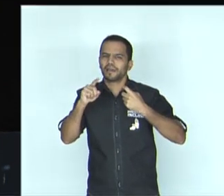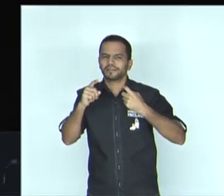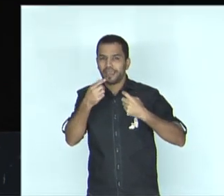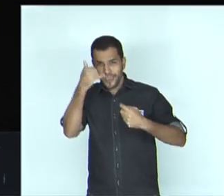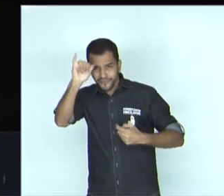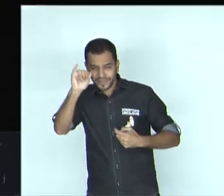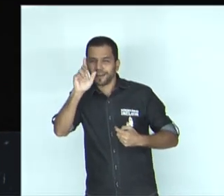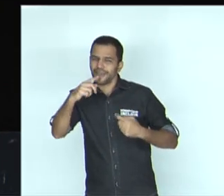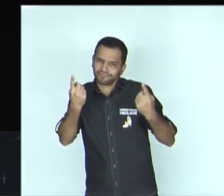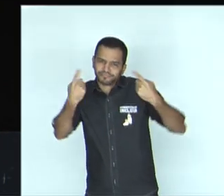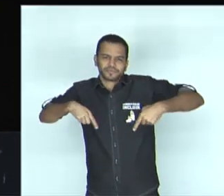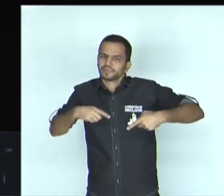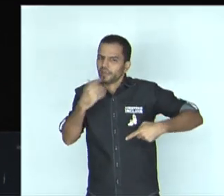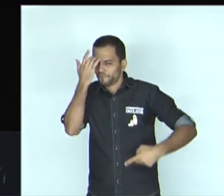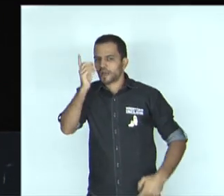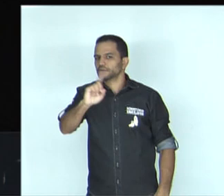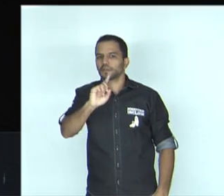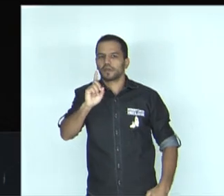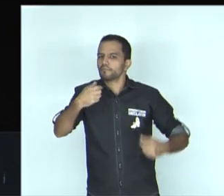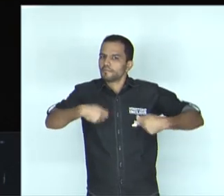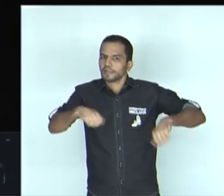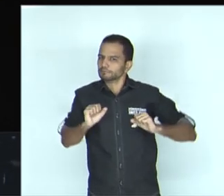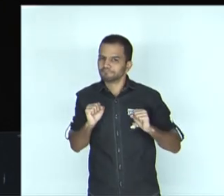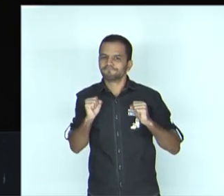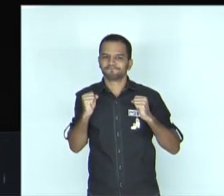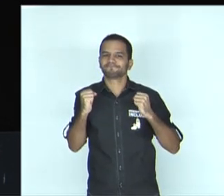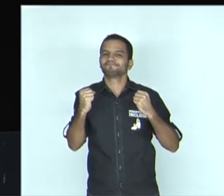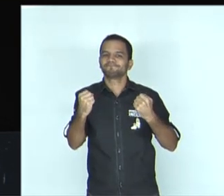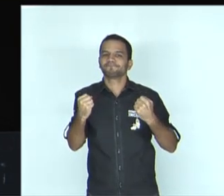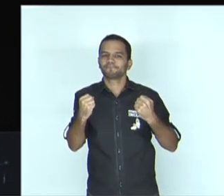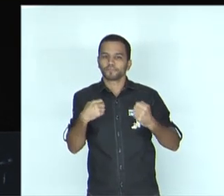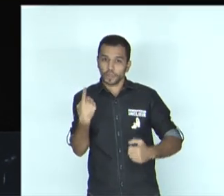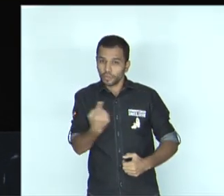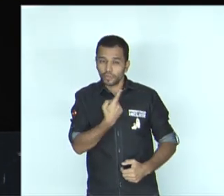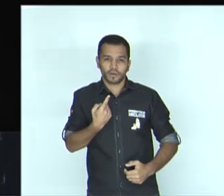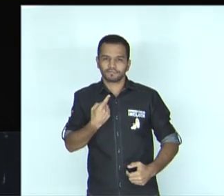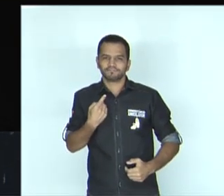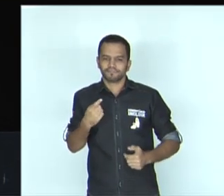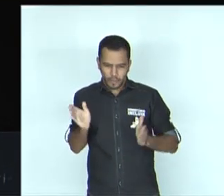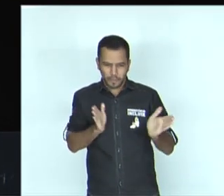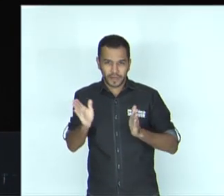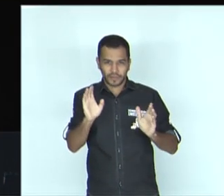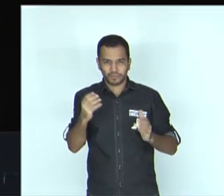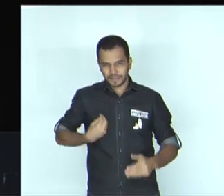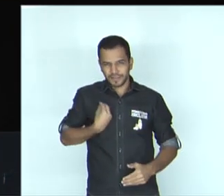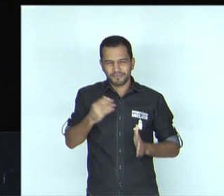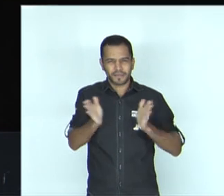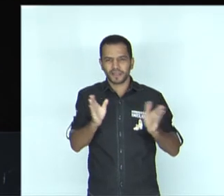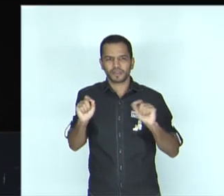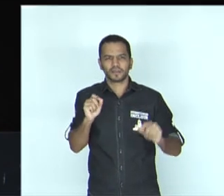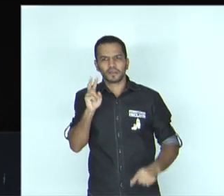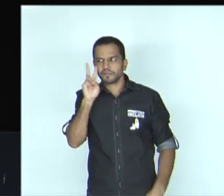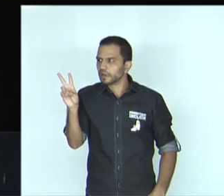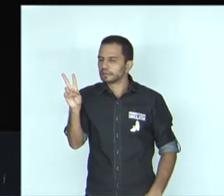é mole, não. Não é mole, não. Nós estamos vivendo um tempo que, para todo lado que a gente olha, só vê